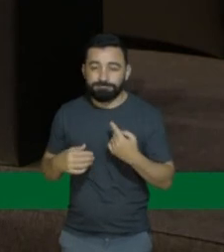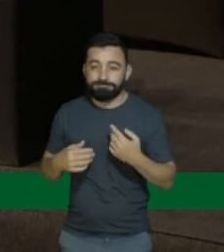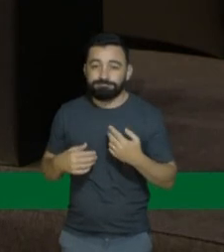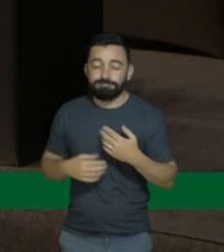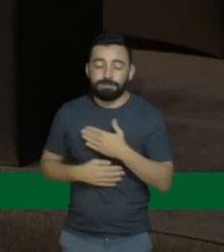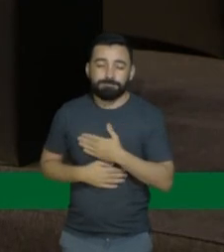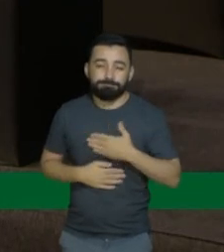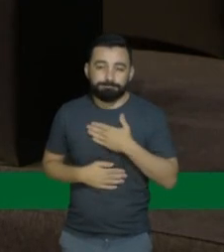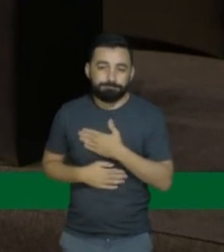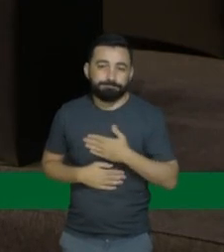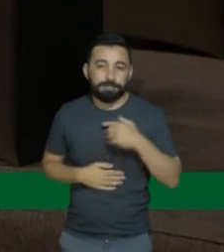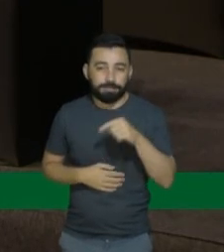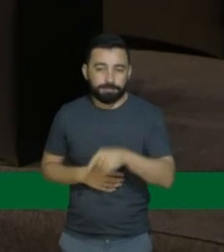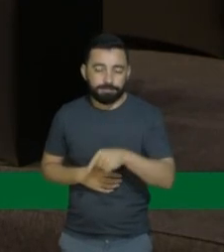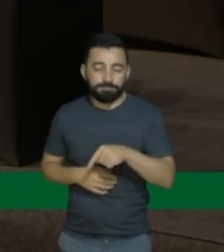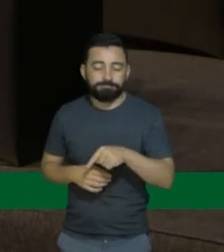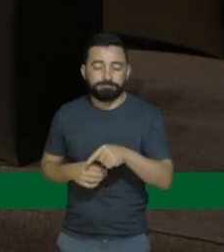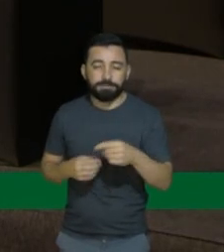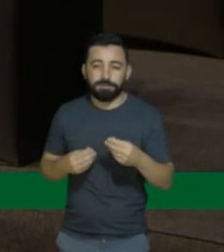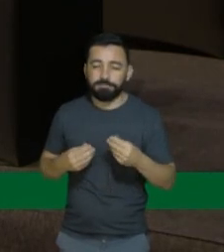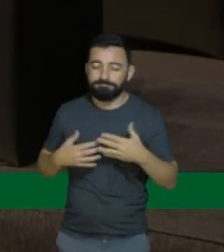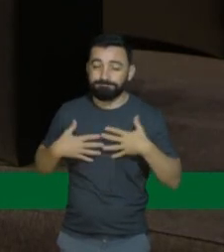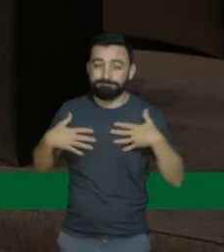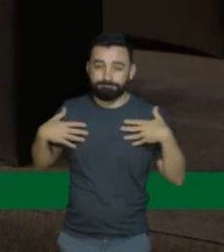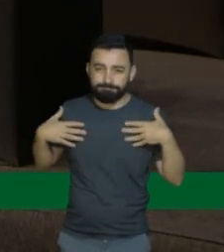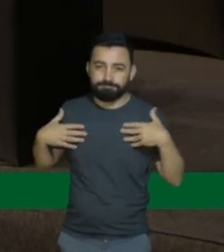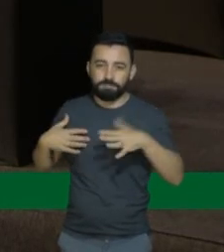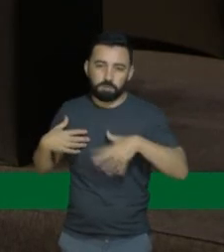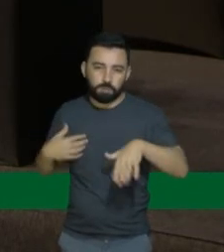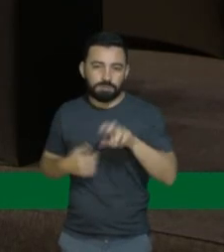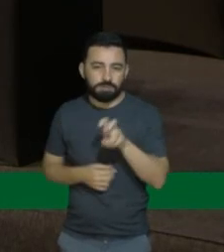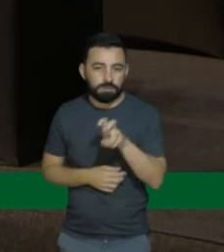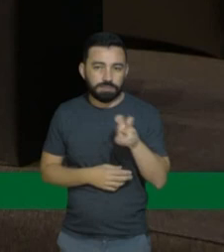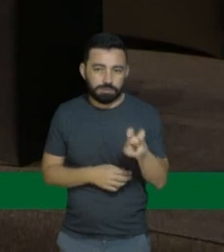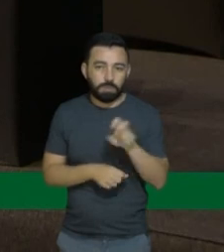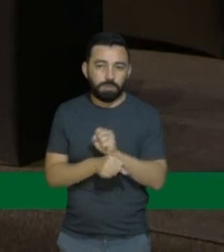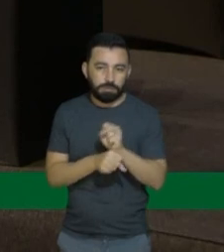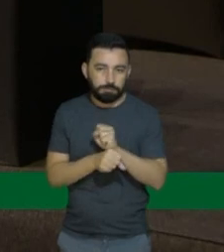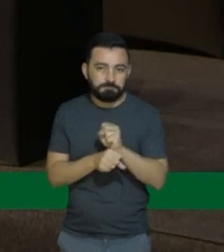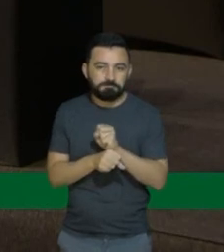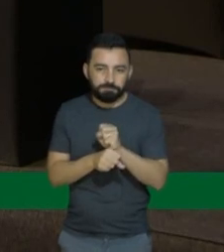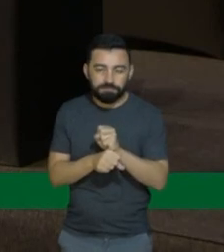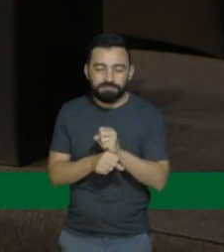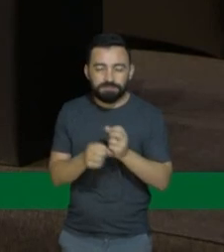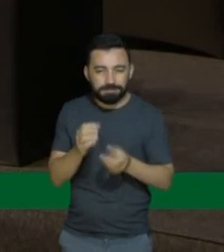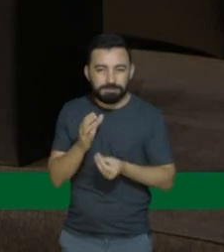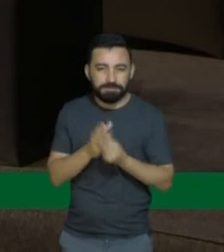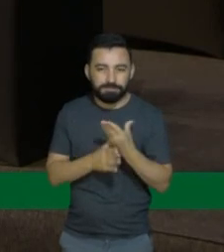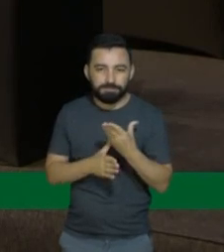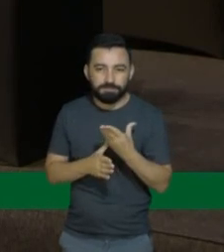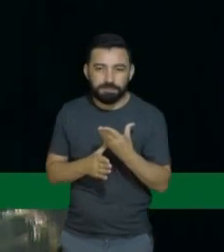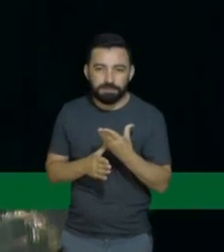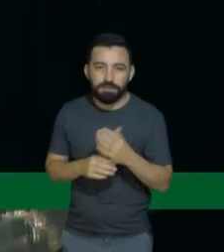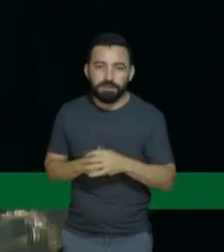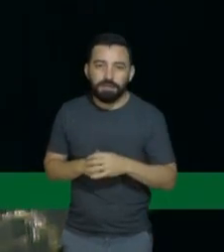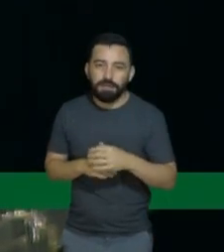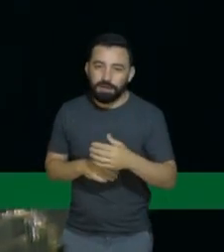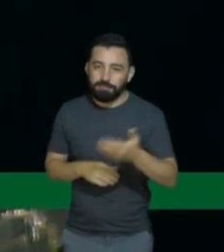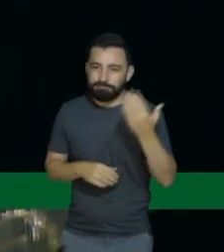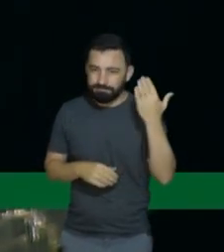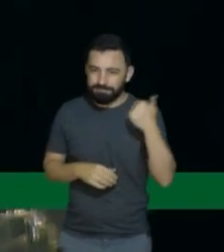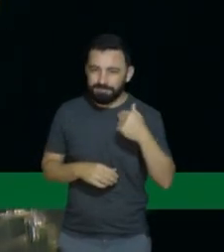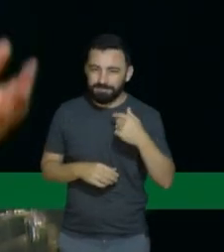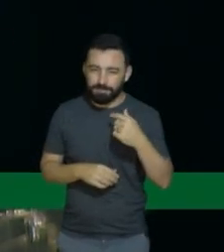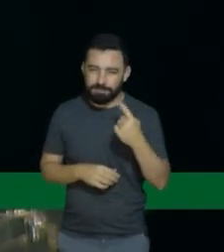Assembleia recebendo uma homenagem pelos nossos 55 anos de fundação que foi que ocorreu no dia primo